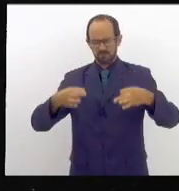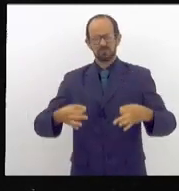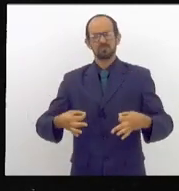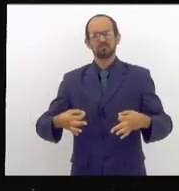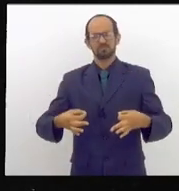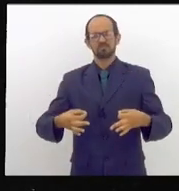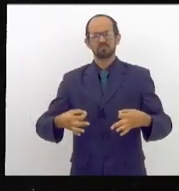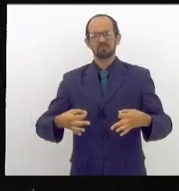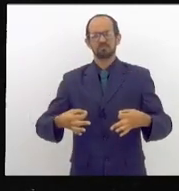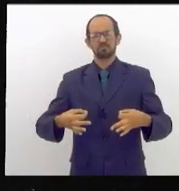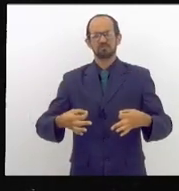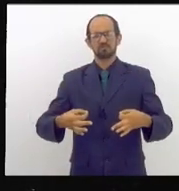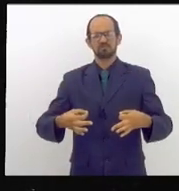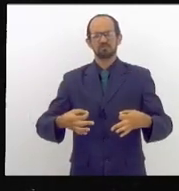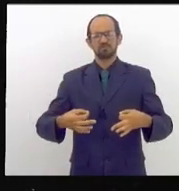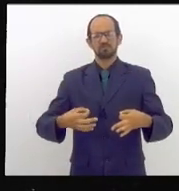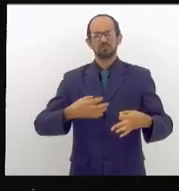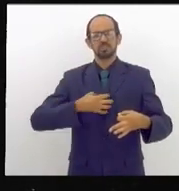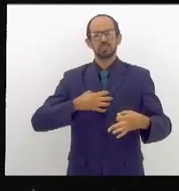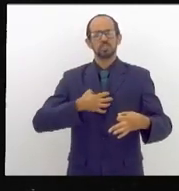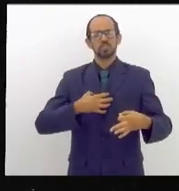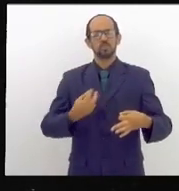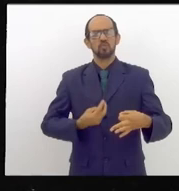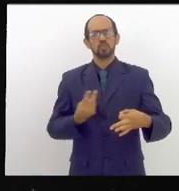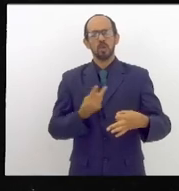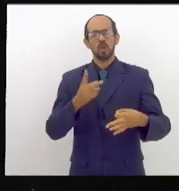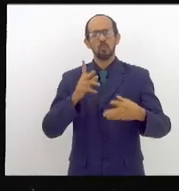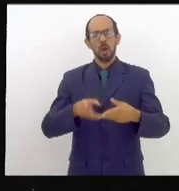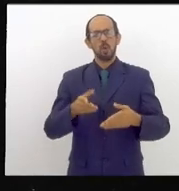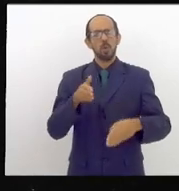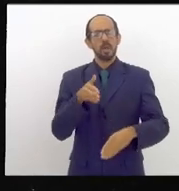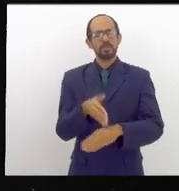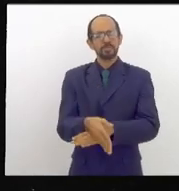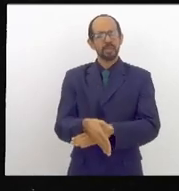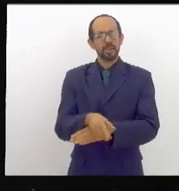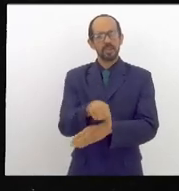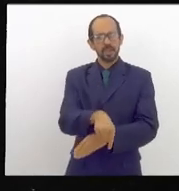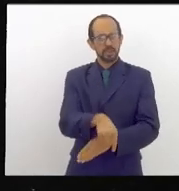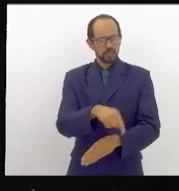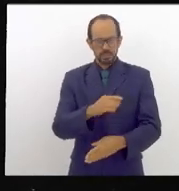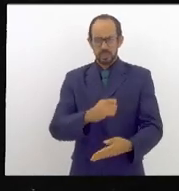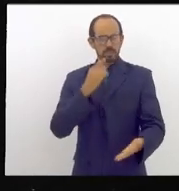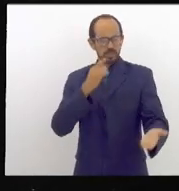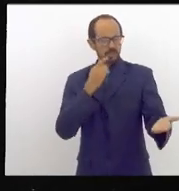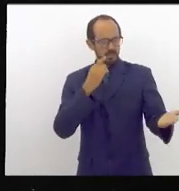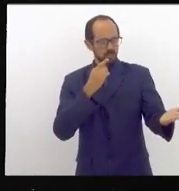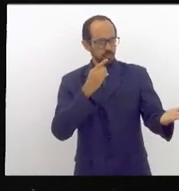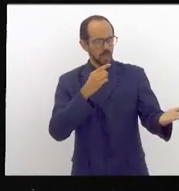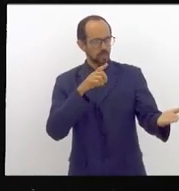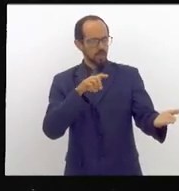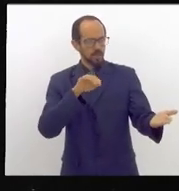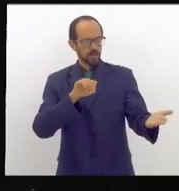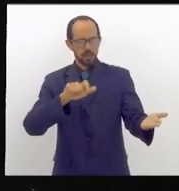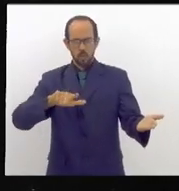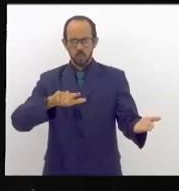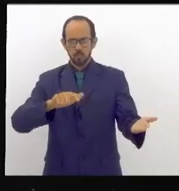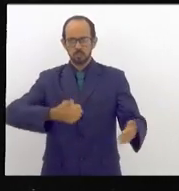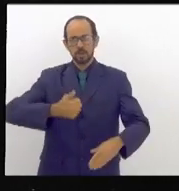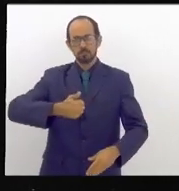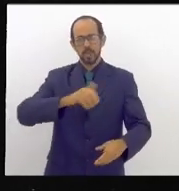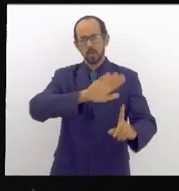de cabeça erguida da mesma maneira que eu entrei aqui Deputado Daniel honrando o primeiro a Deus